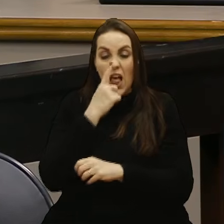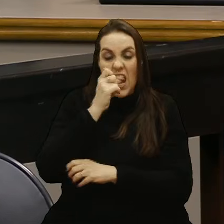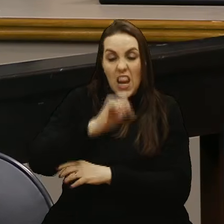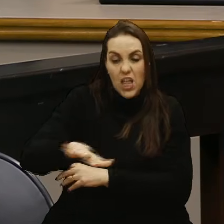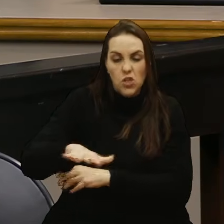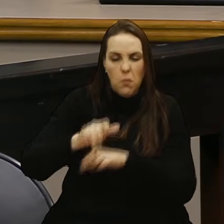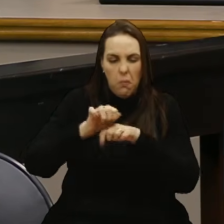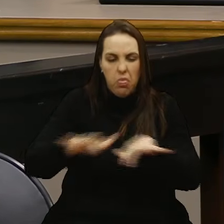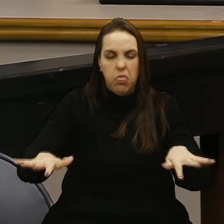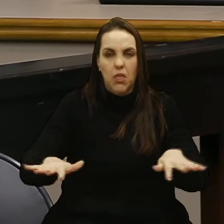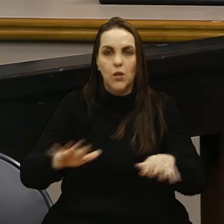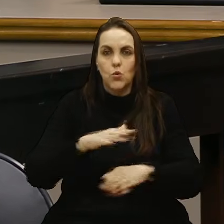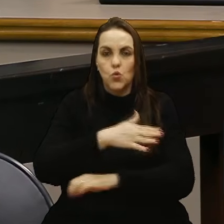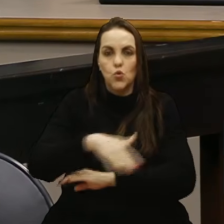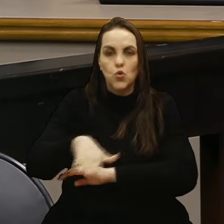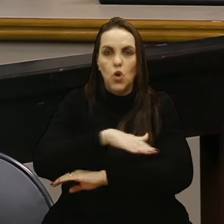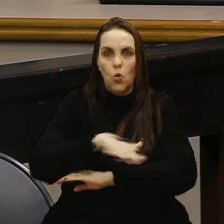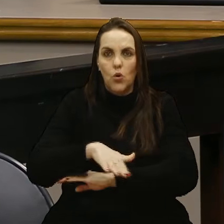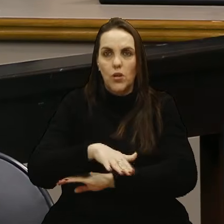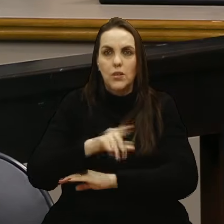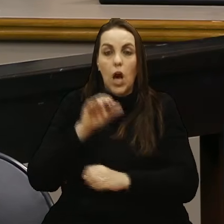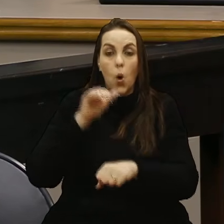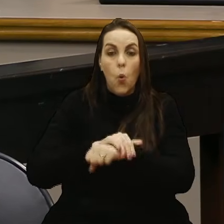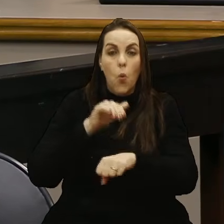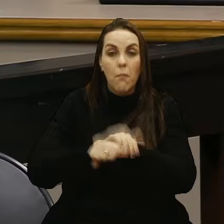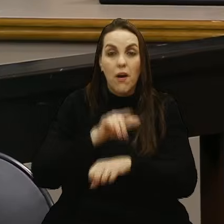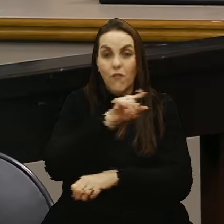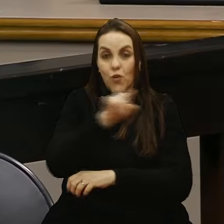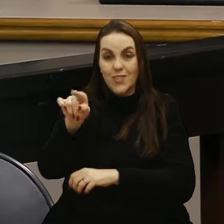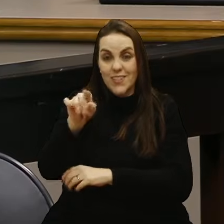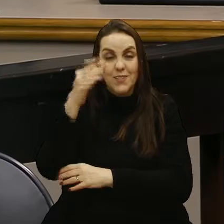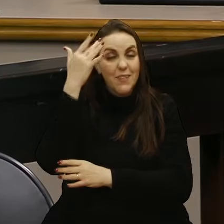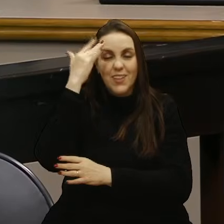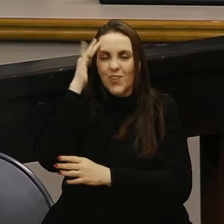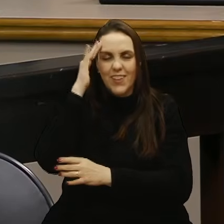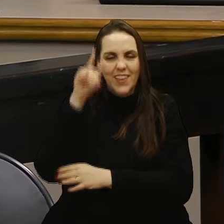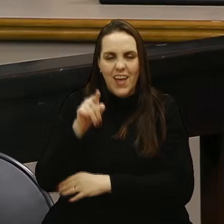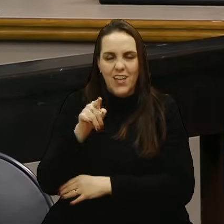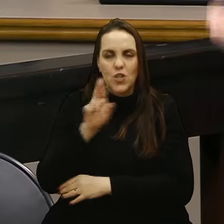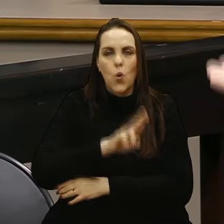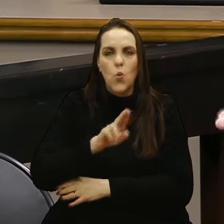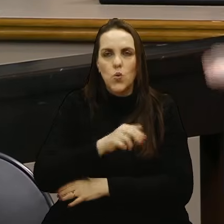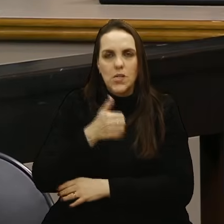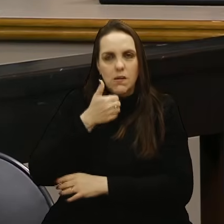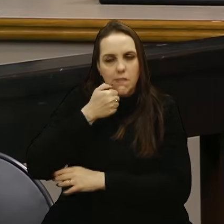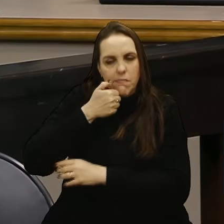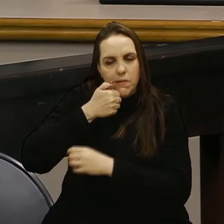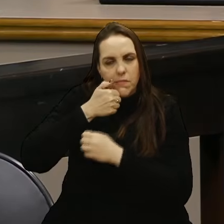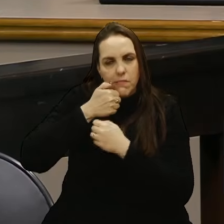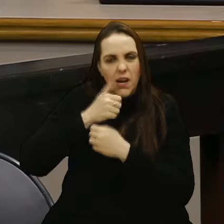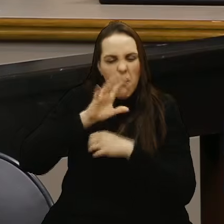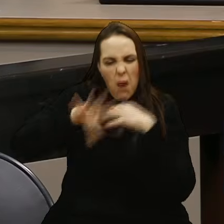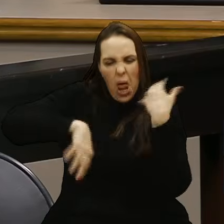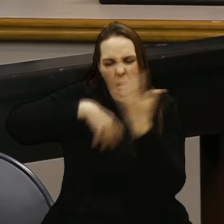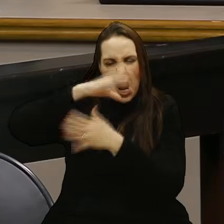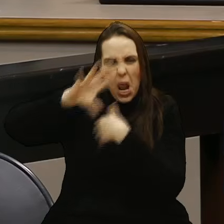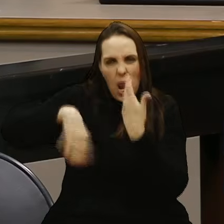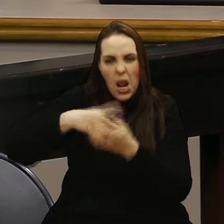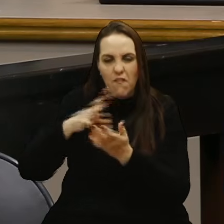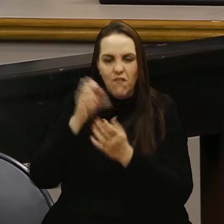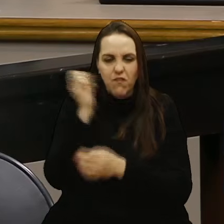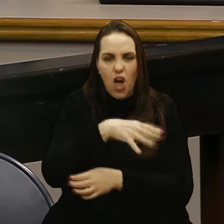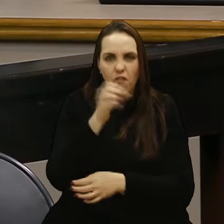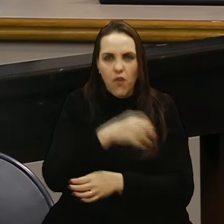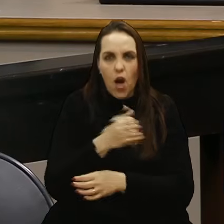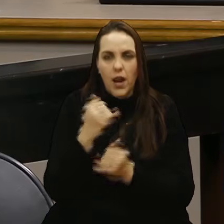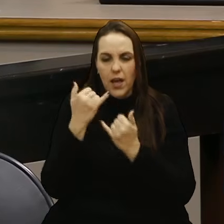muitos culpam vocês. Só que eles não entendem que o usuário de crack muitas vezes vai lá, revira o lixo, joga tudo fora, pega o cobre, o que